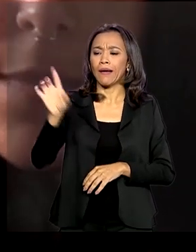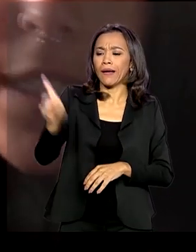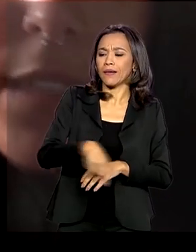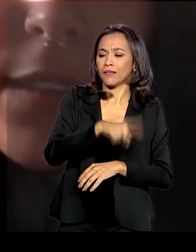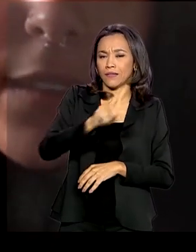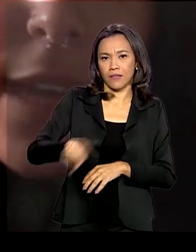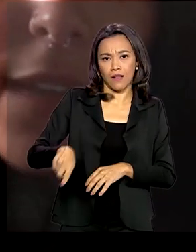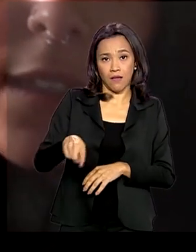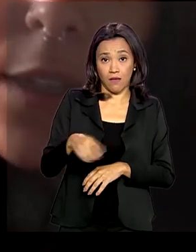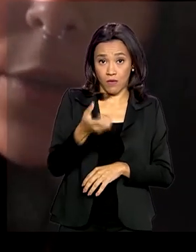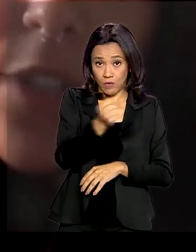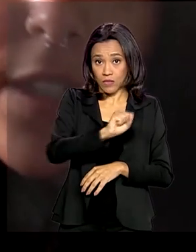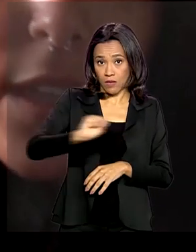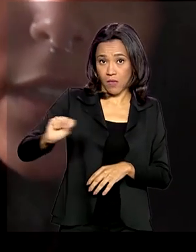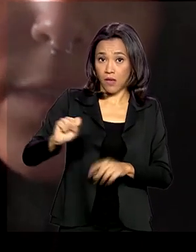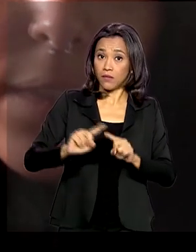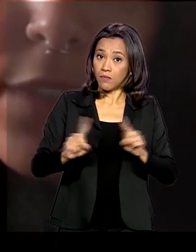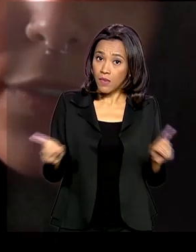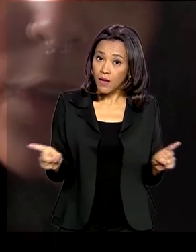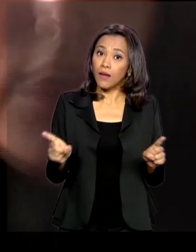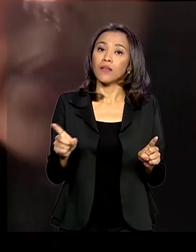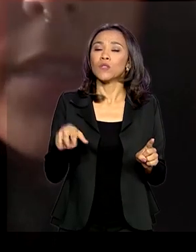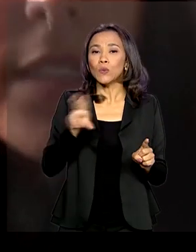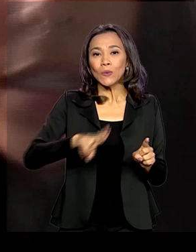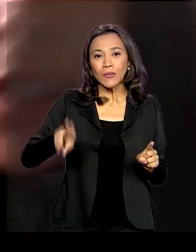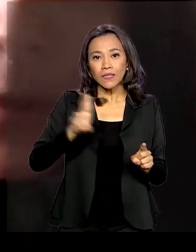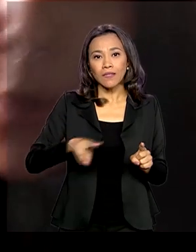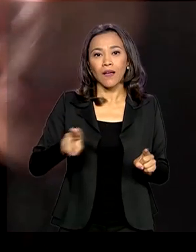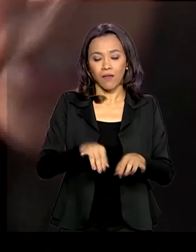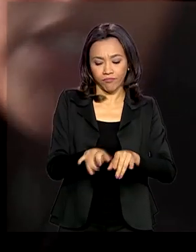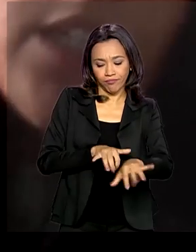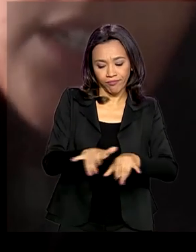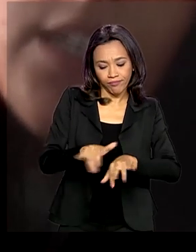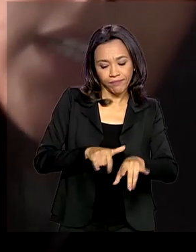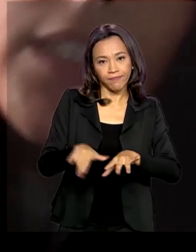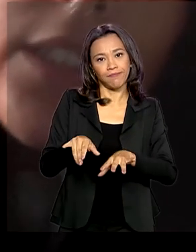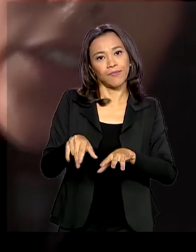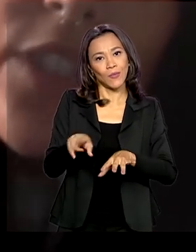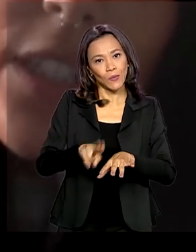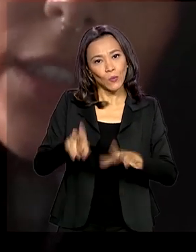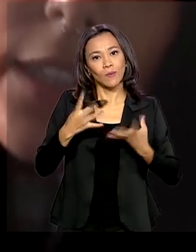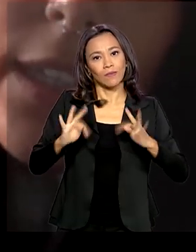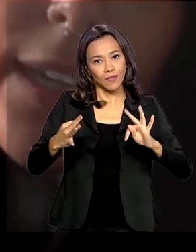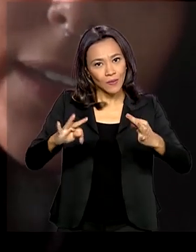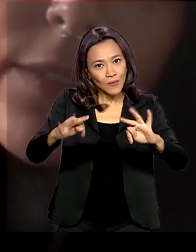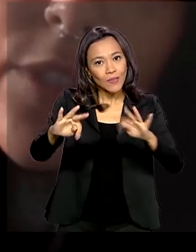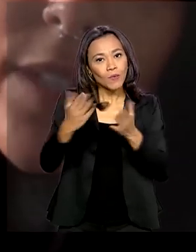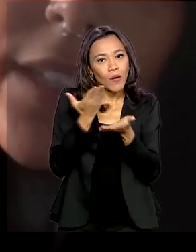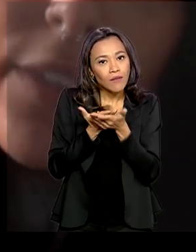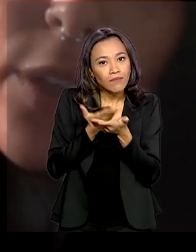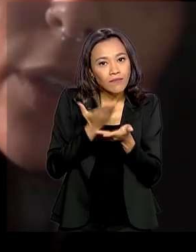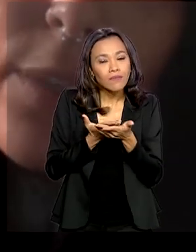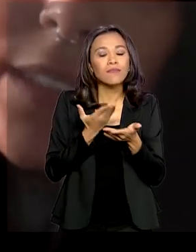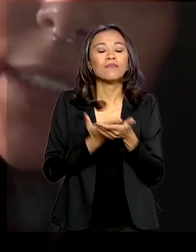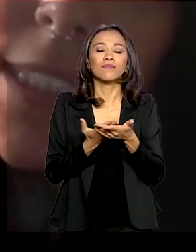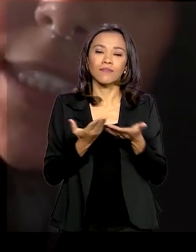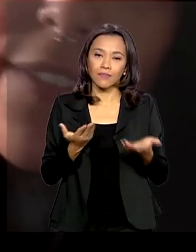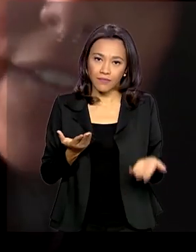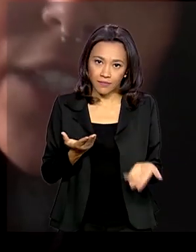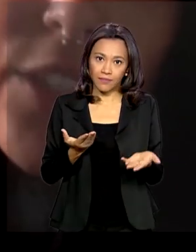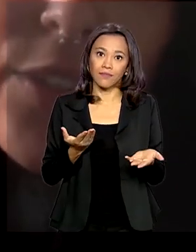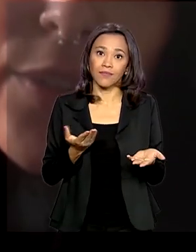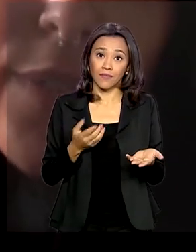o semestre, mas sim tentar utilizar das plataformas, da tecnologia e de certa forma